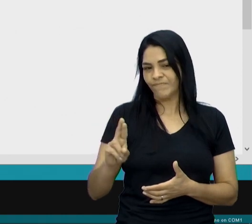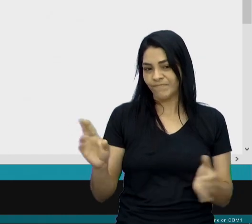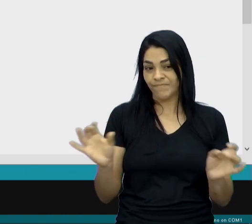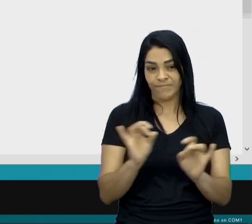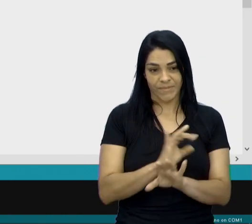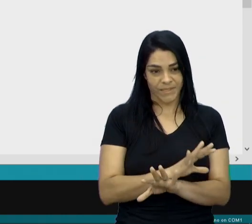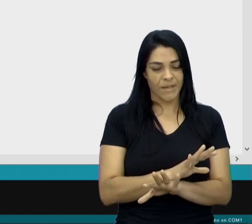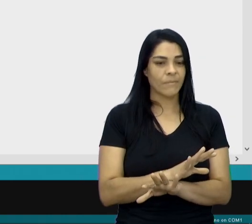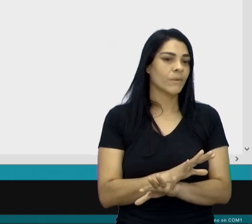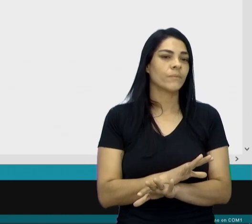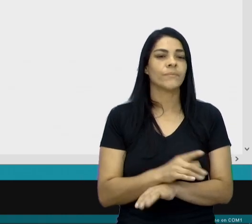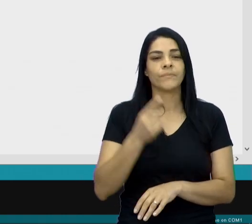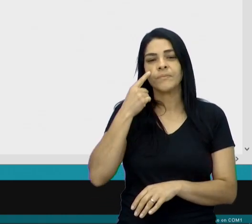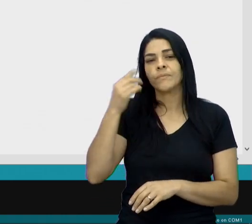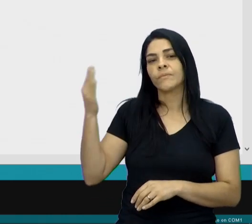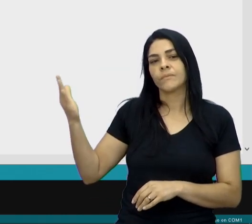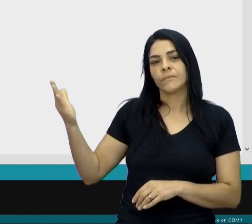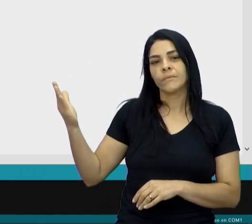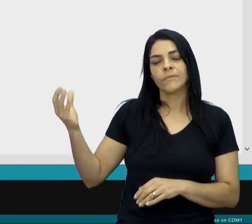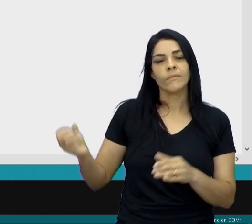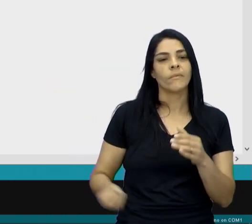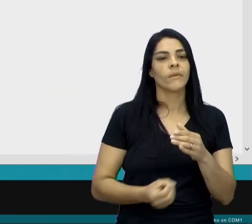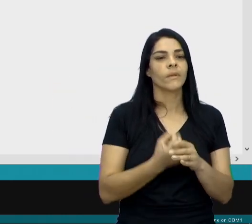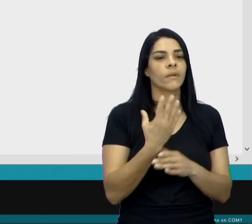no looping, ó, eu criei